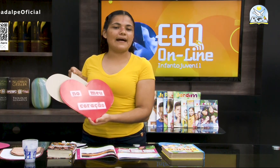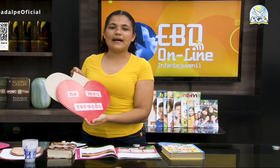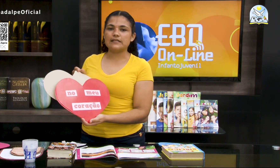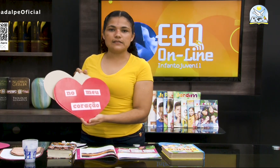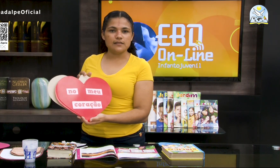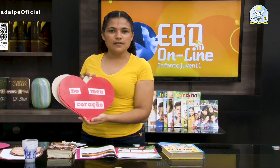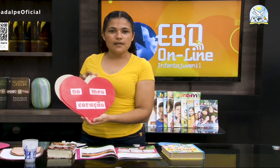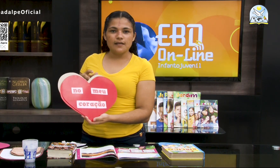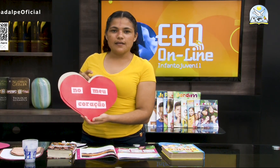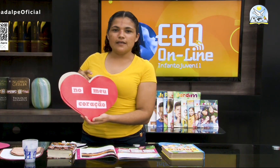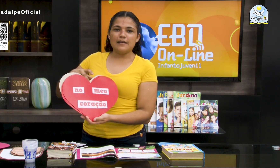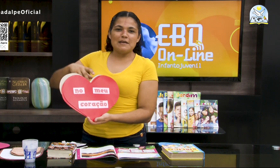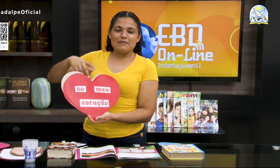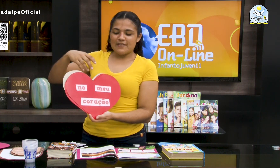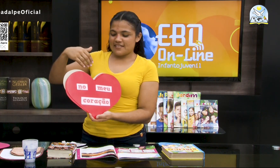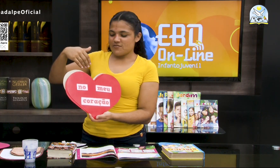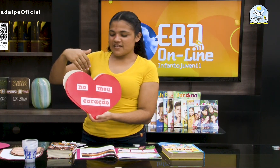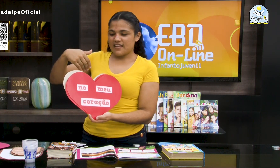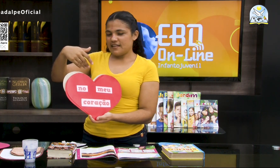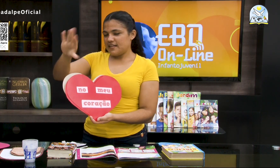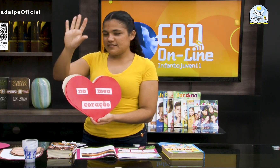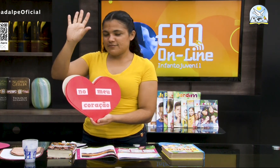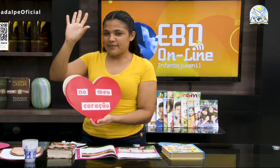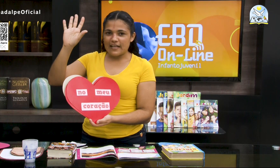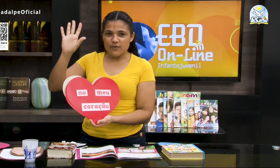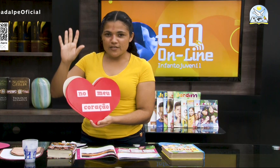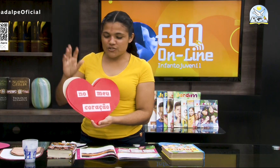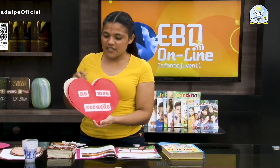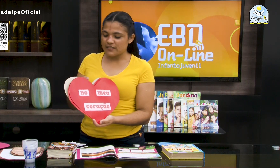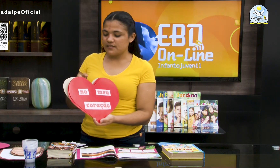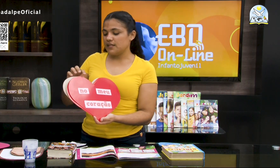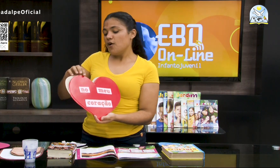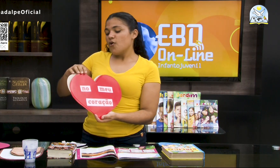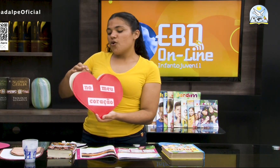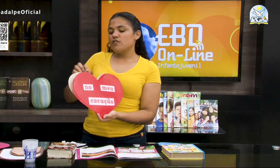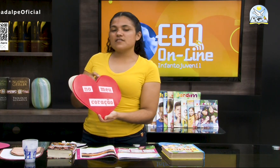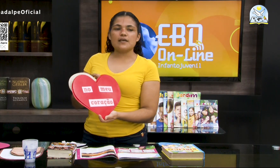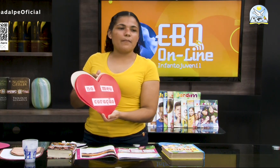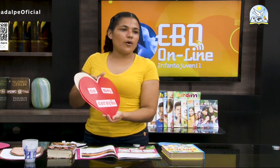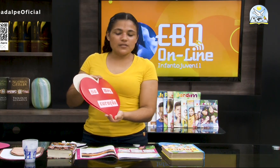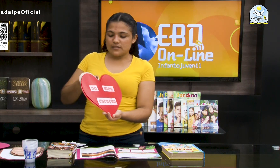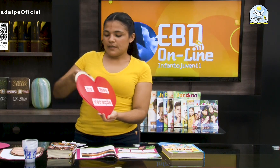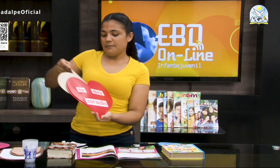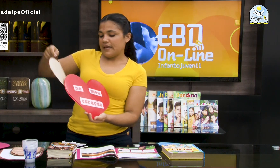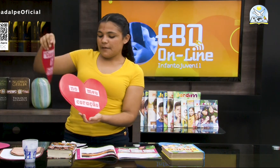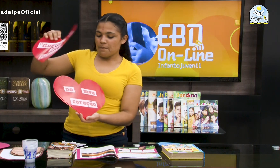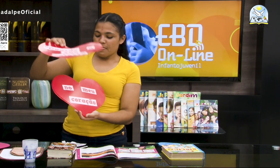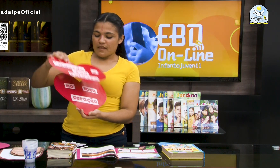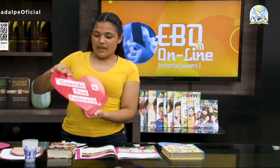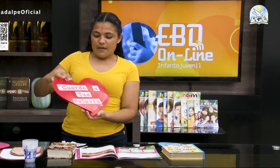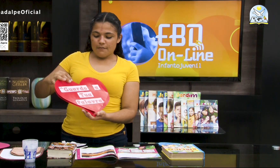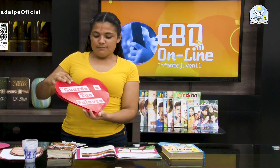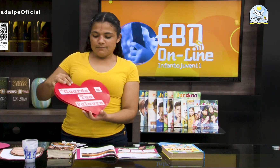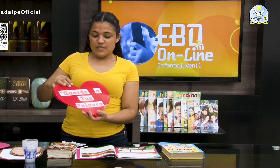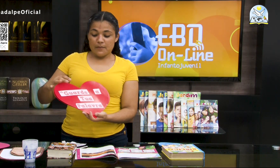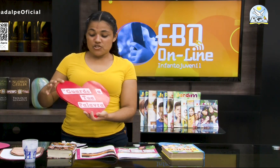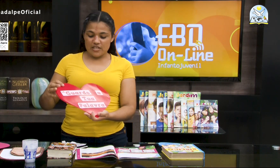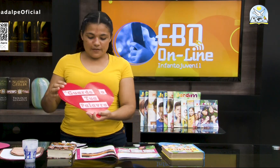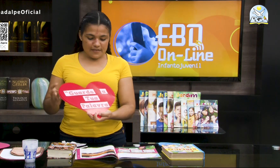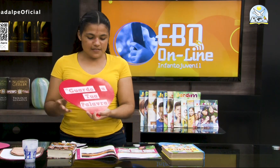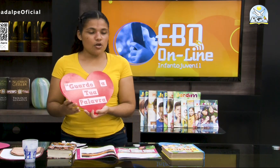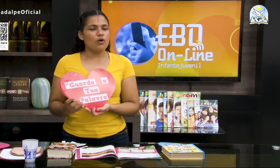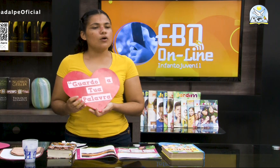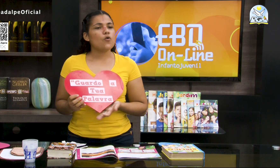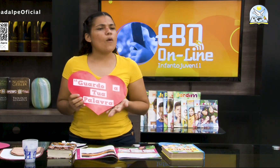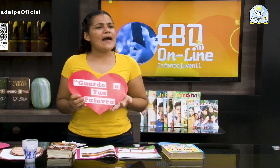escondendo uma parte e fazer com que ela fale o restante. Ou você pode também, você pode